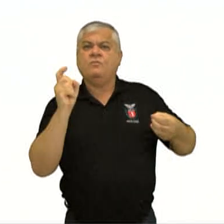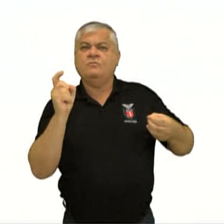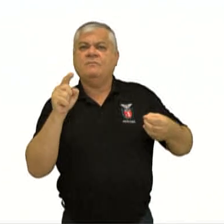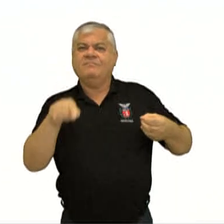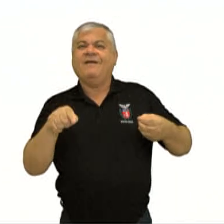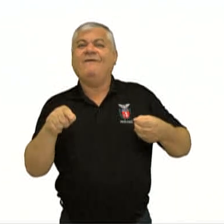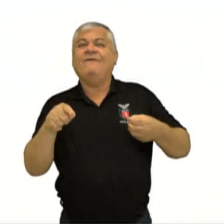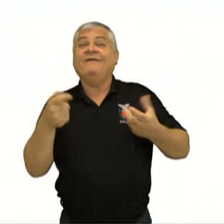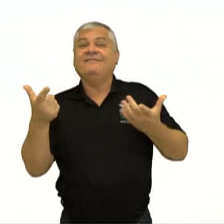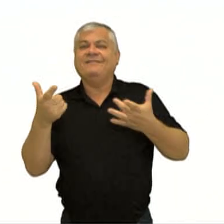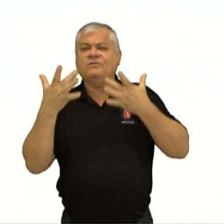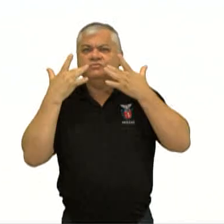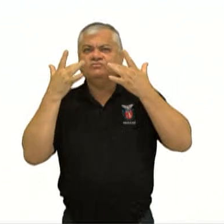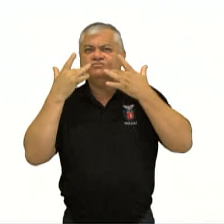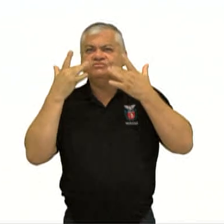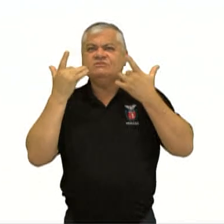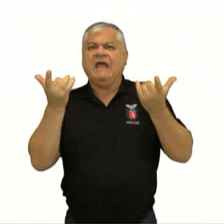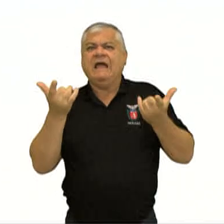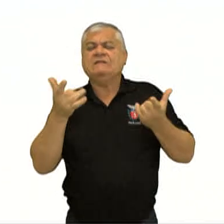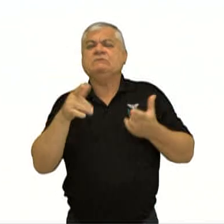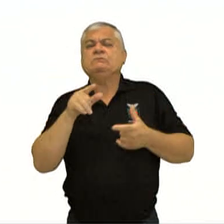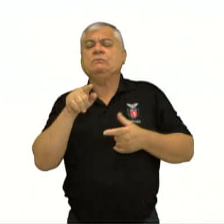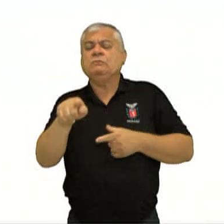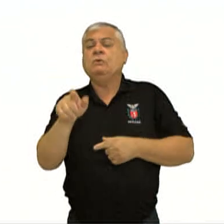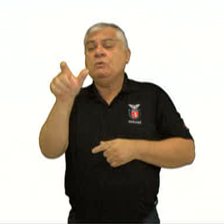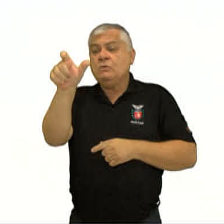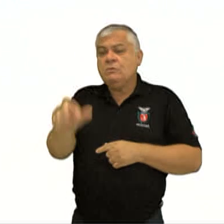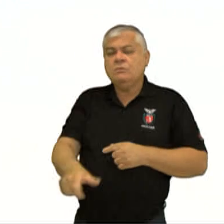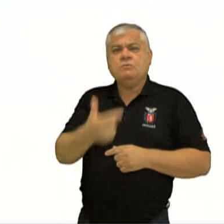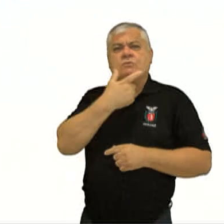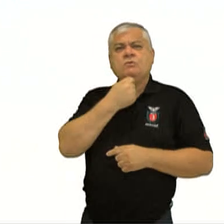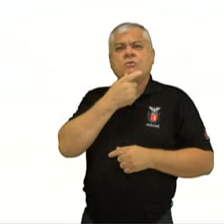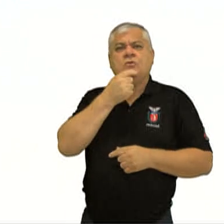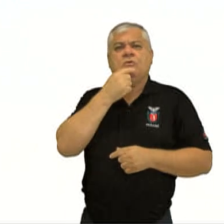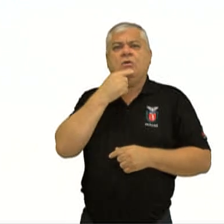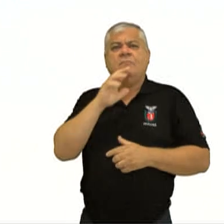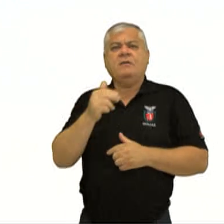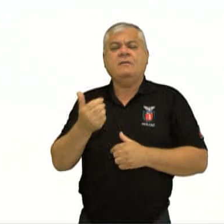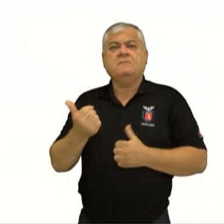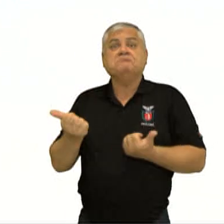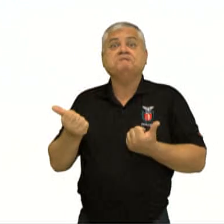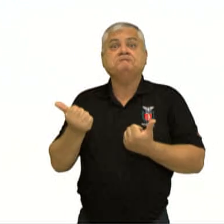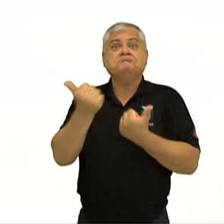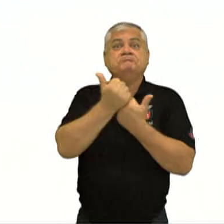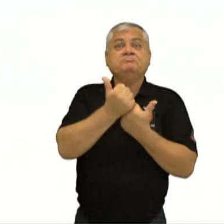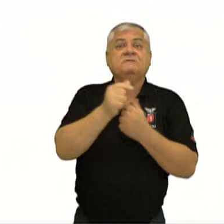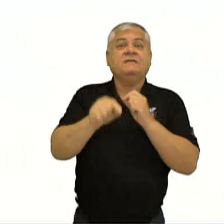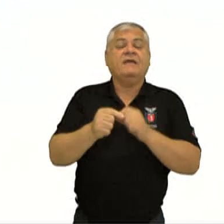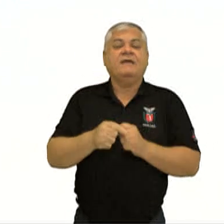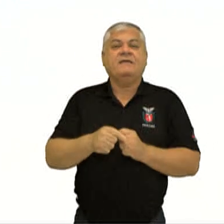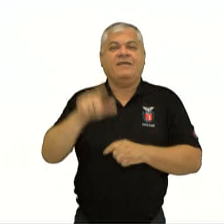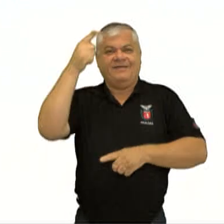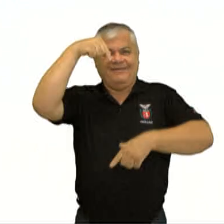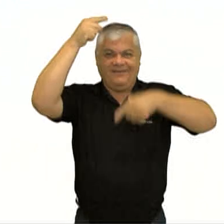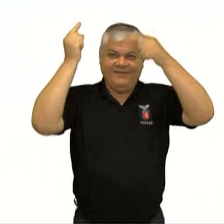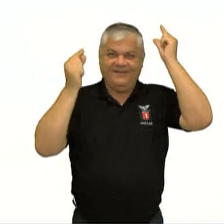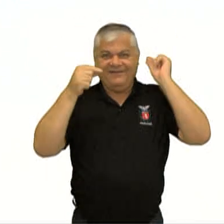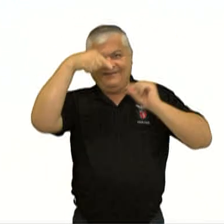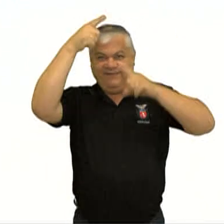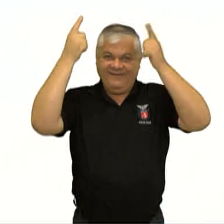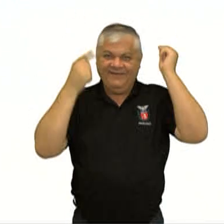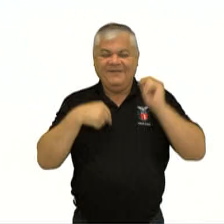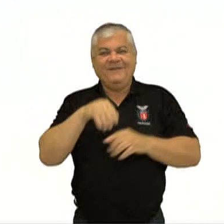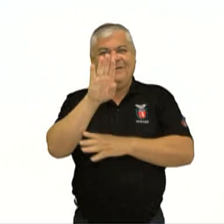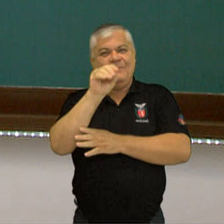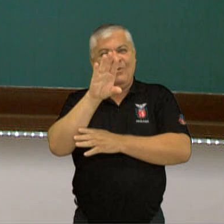teatro ligado à religião. O homem passa a protagonizar. E o grande personagem qual que é? É o bobo da corte.